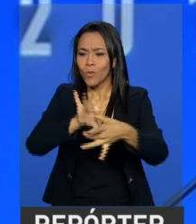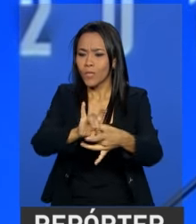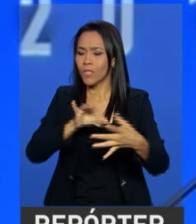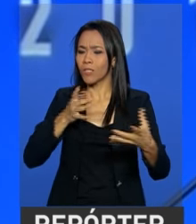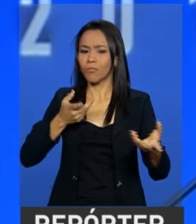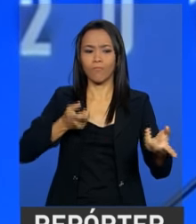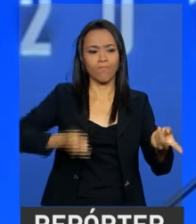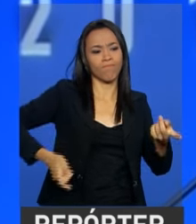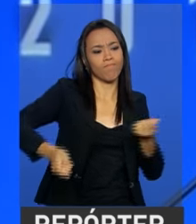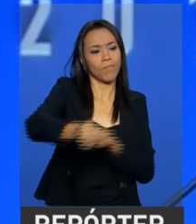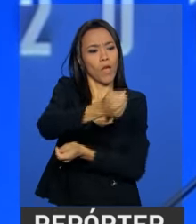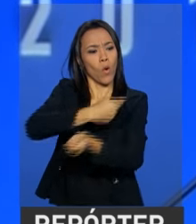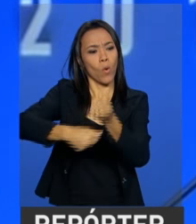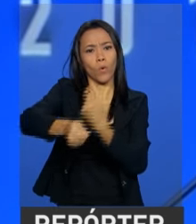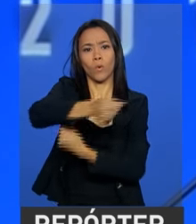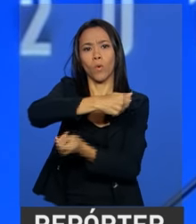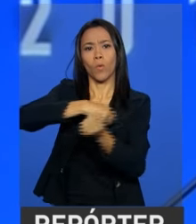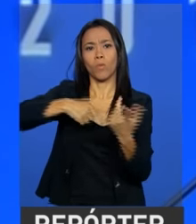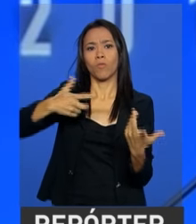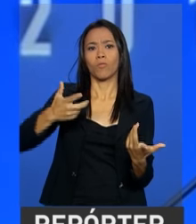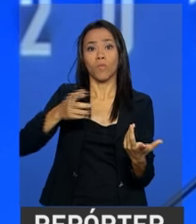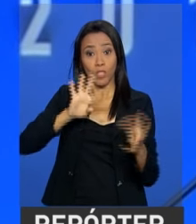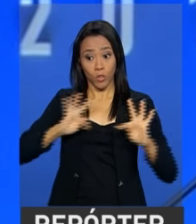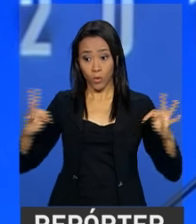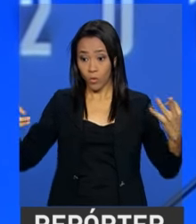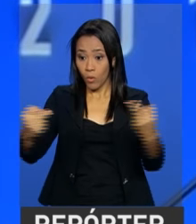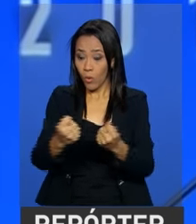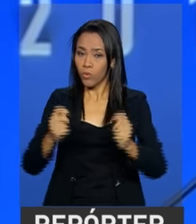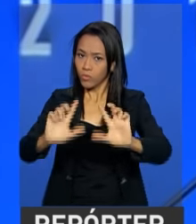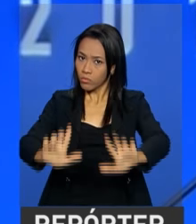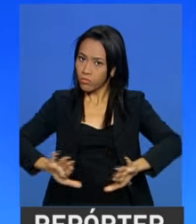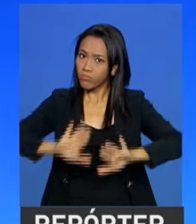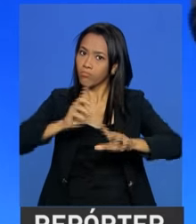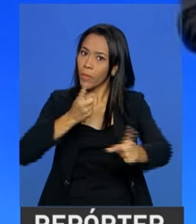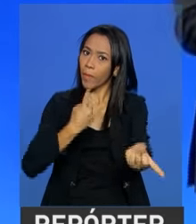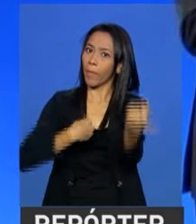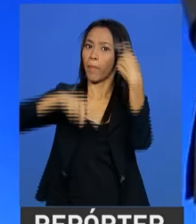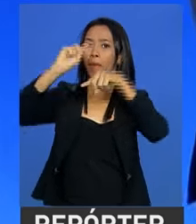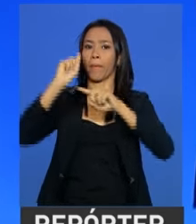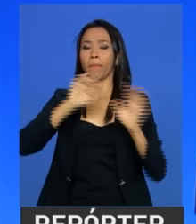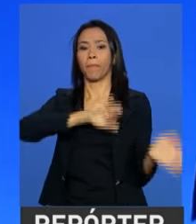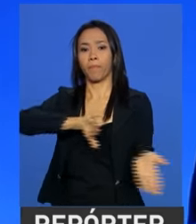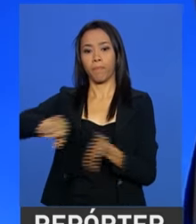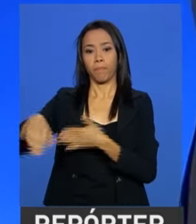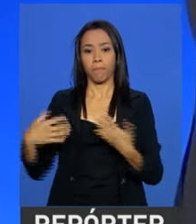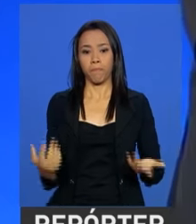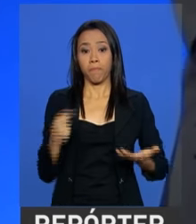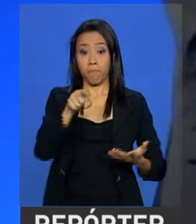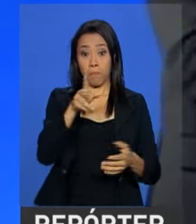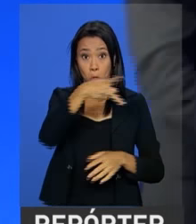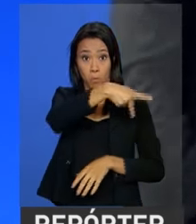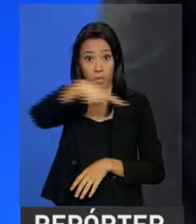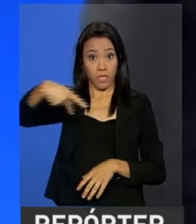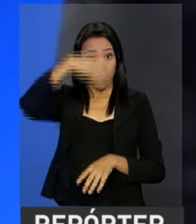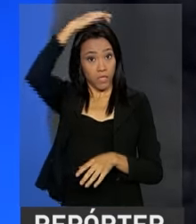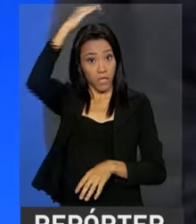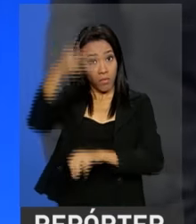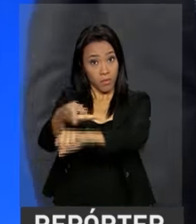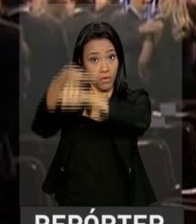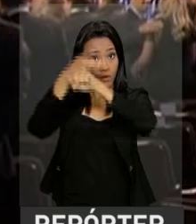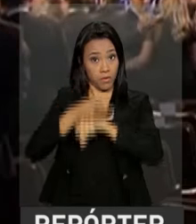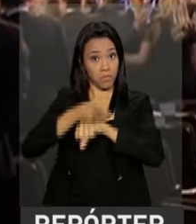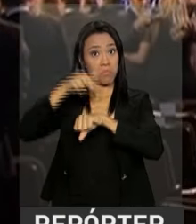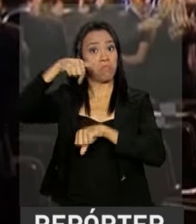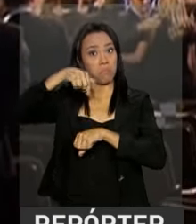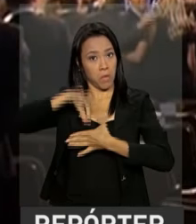econômico que possibilite a todos crescer e prosperar. O presidente Michel Temer recebeu o prêmio Líder do Brasil